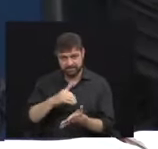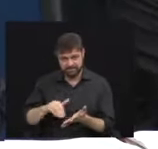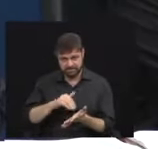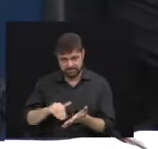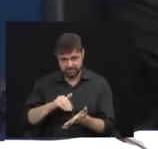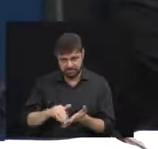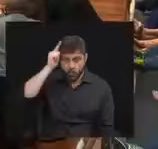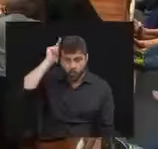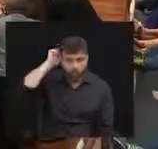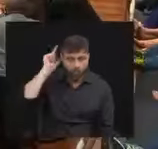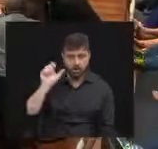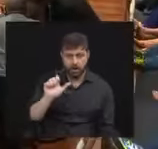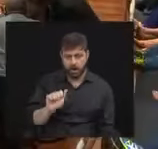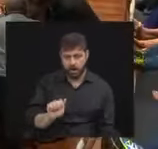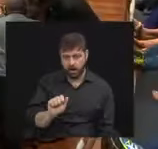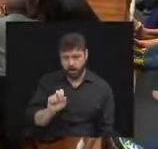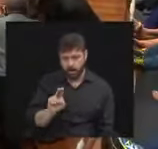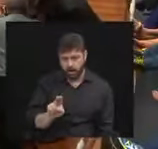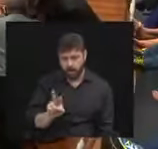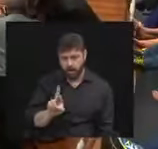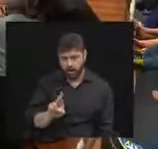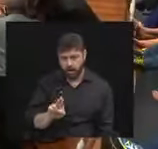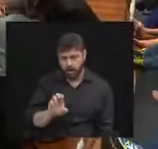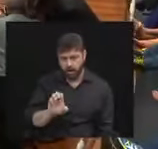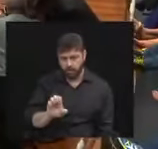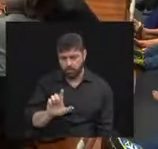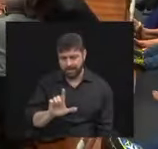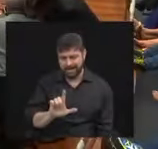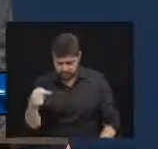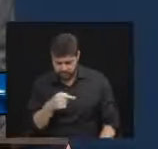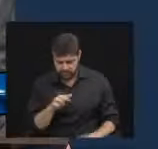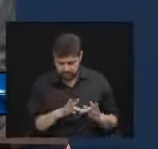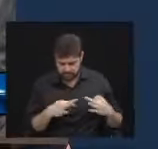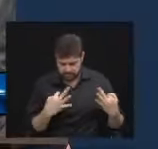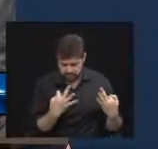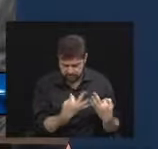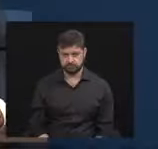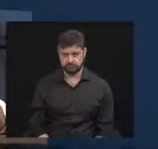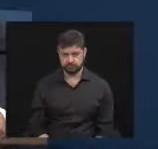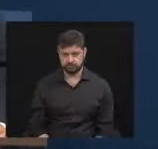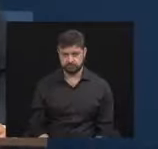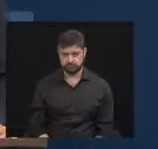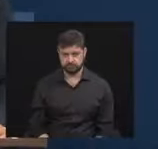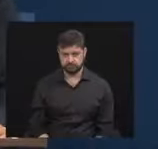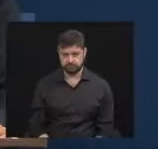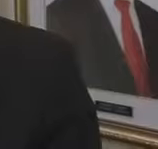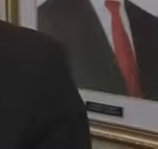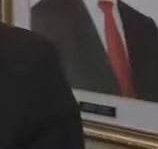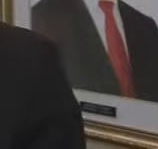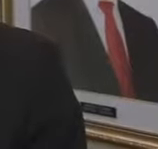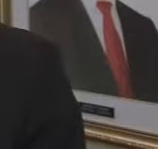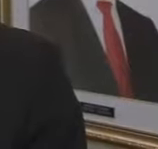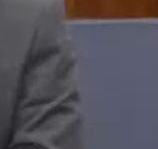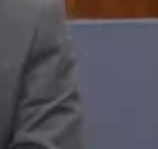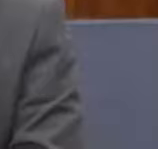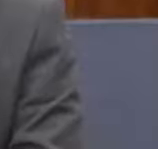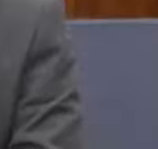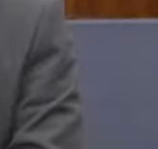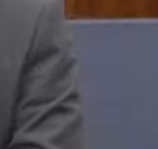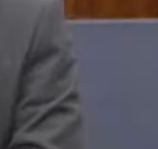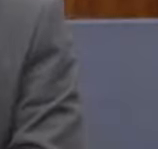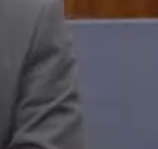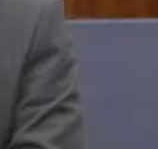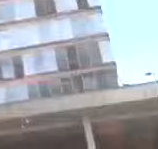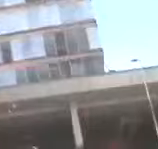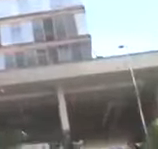Legislativo para esse biênio. Saiba como ficou a composição da mesa diretora. Prefeito anuncia líder de governo. Dois vereadores pedem